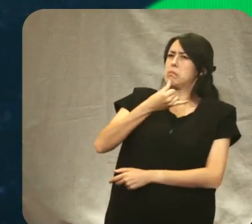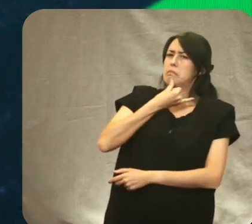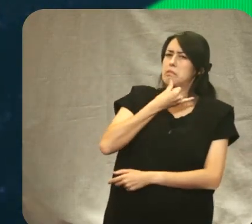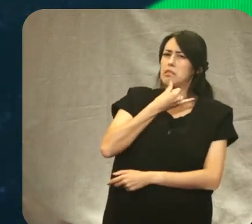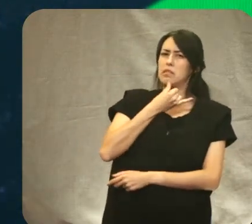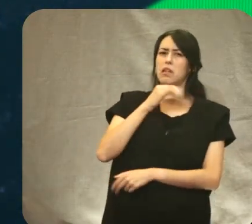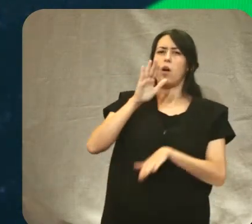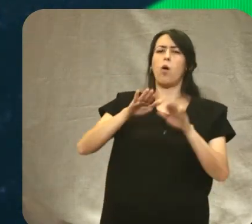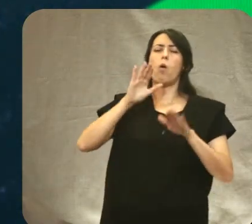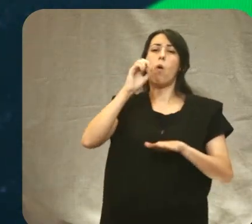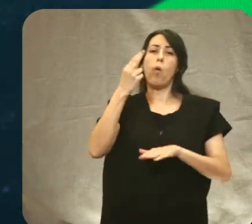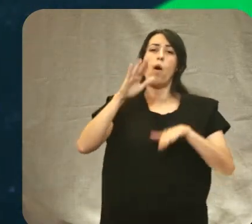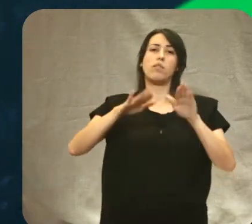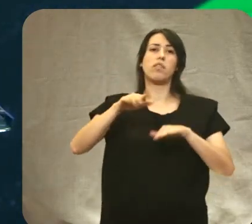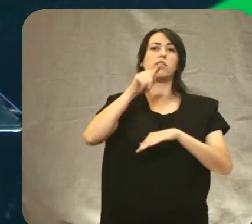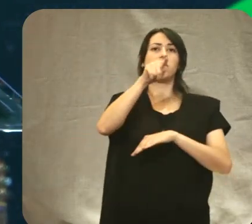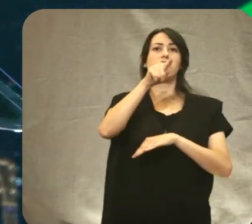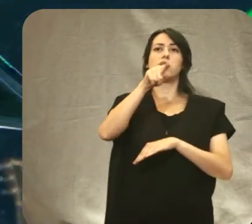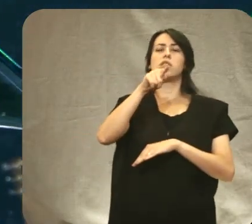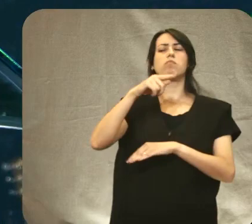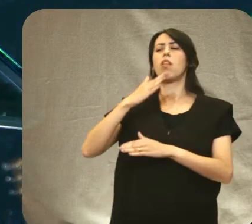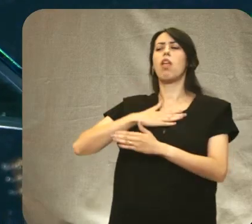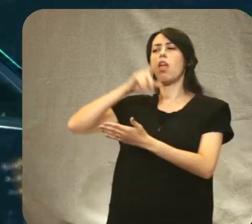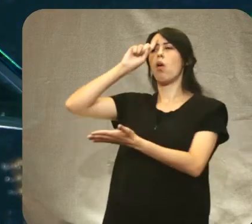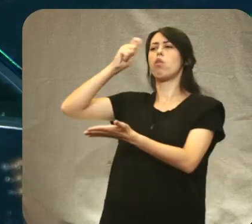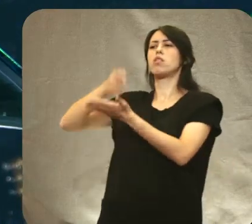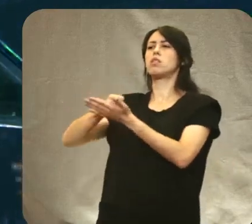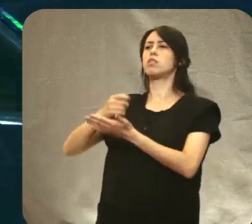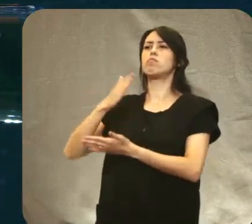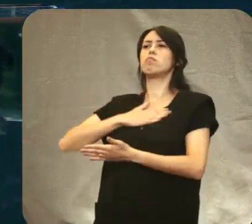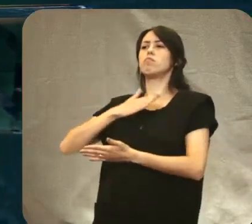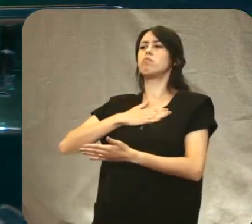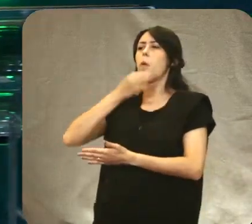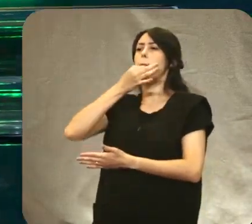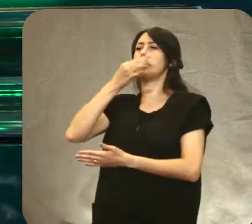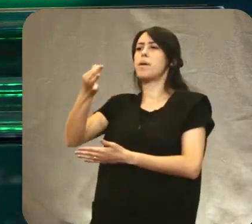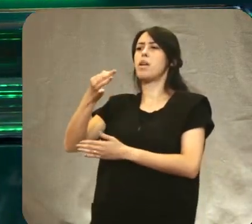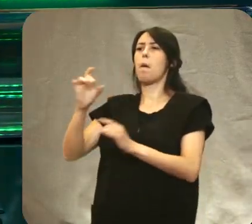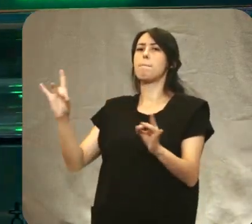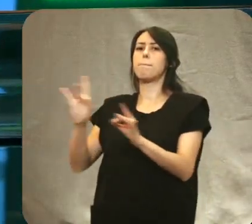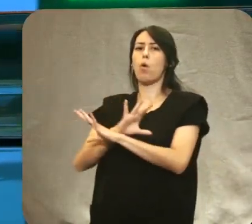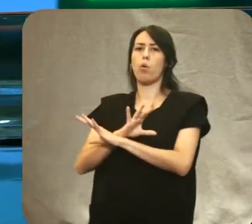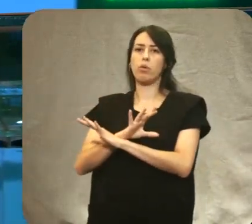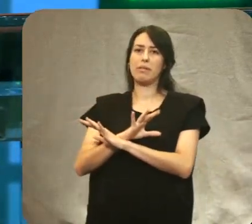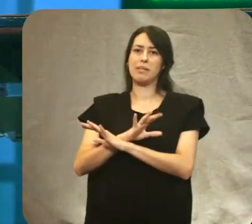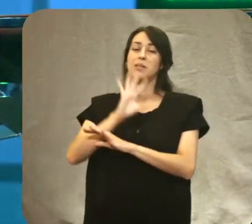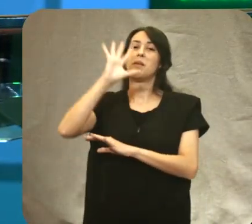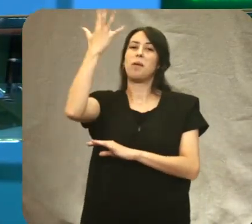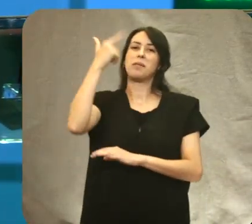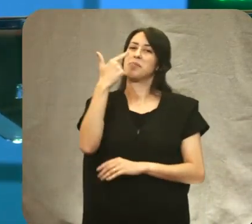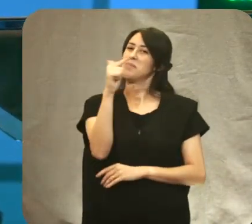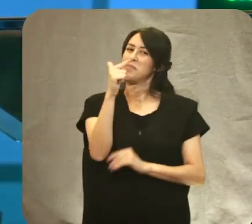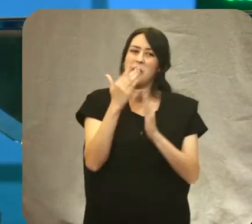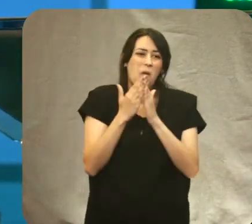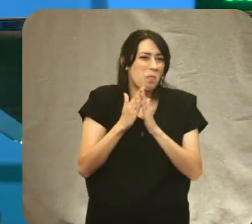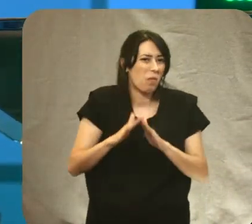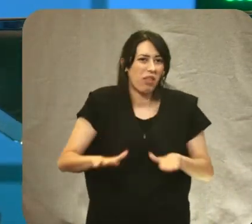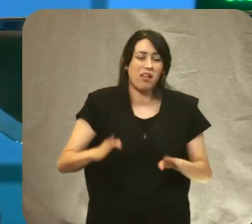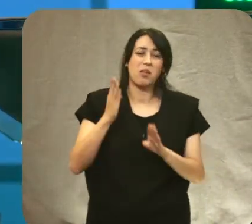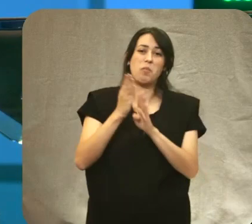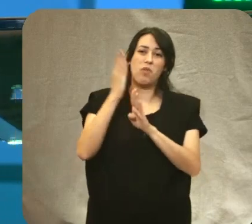última palavra ou uma explicação para tudo. E aí a unidade não acontece por causa do nosso